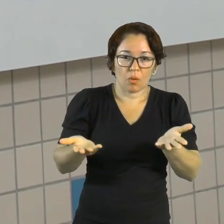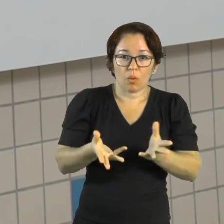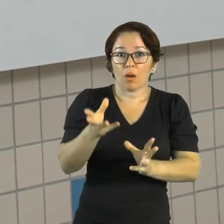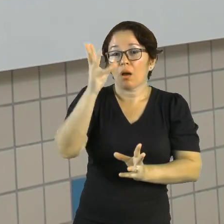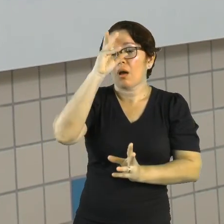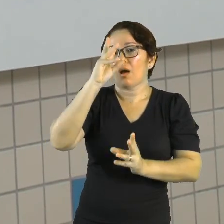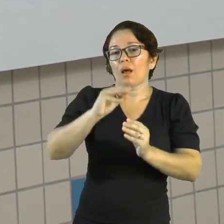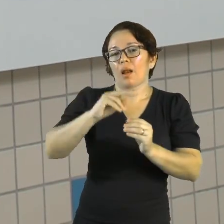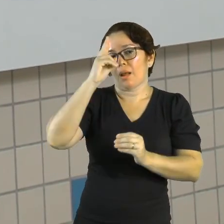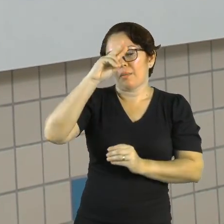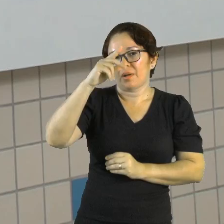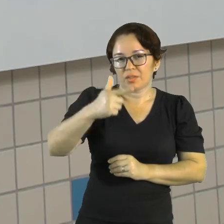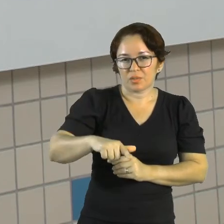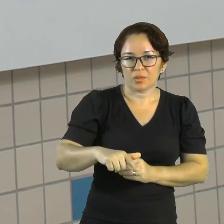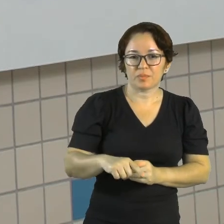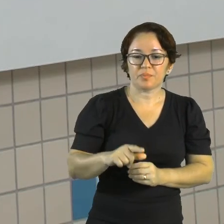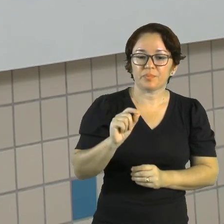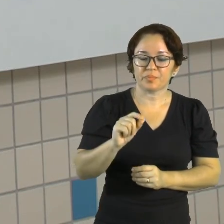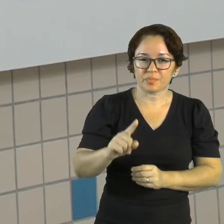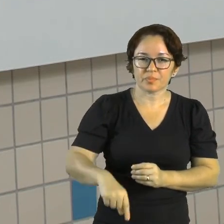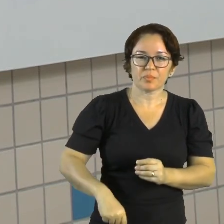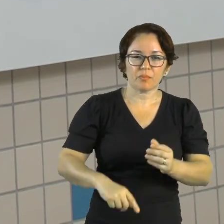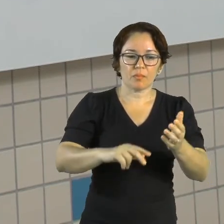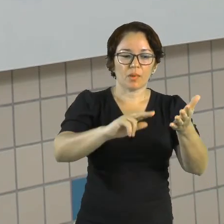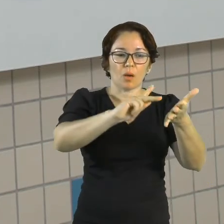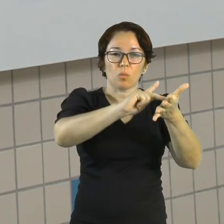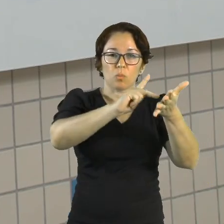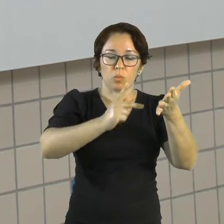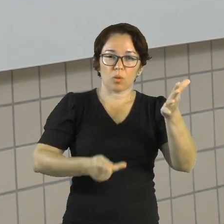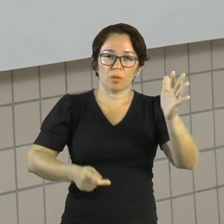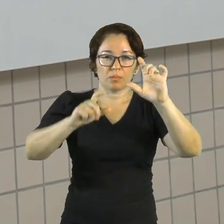apreciamos um poema visual urgente